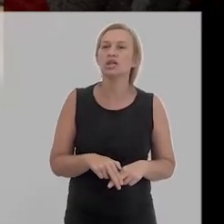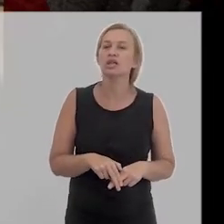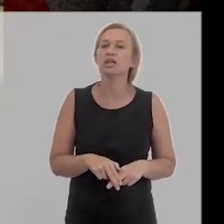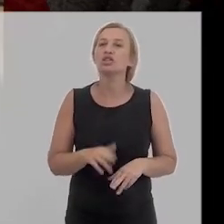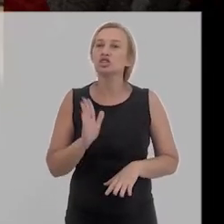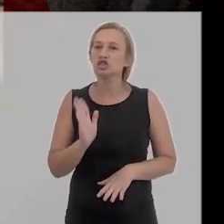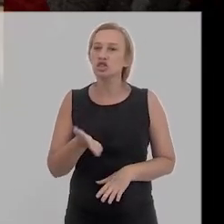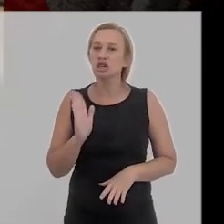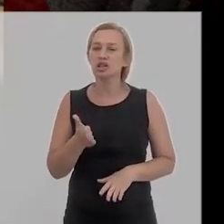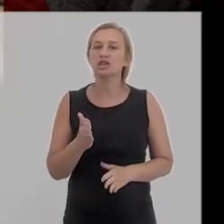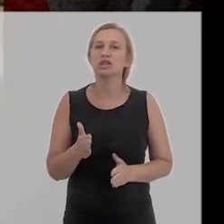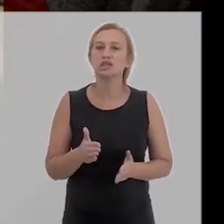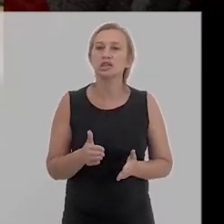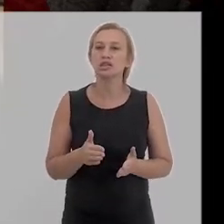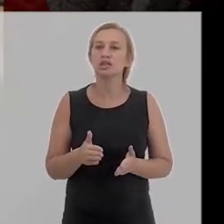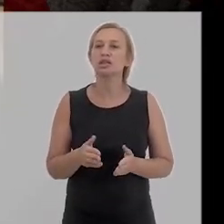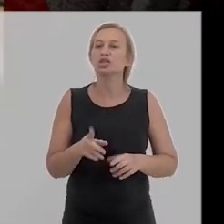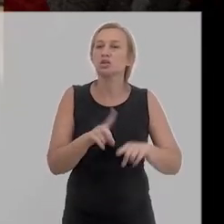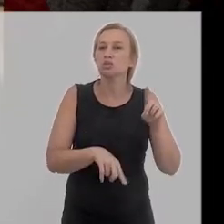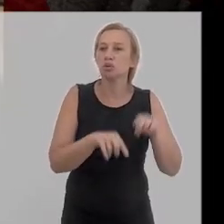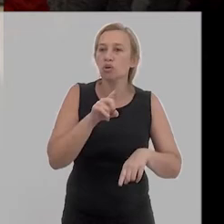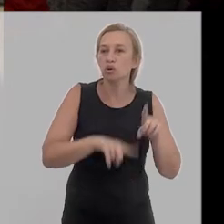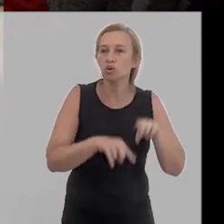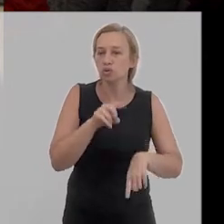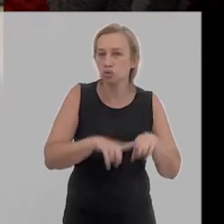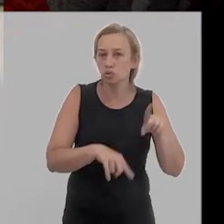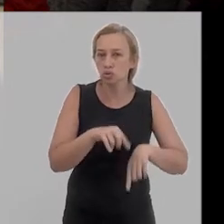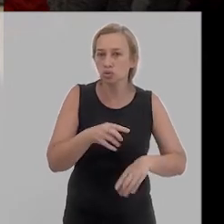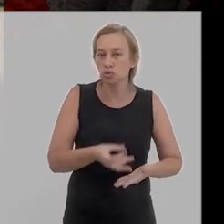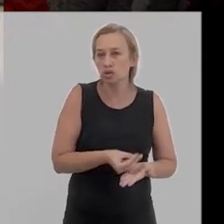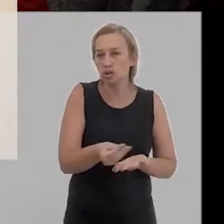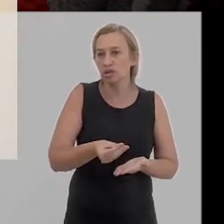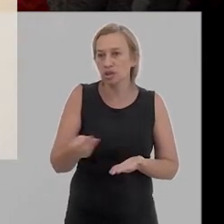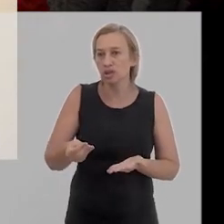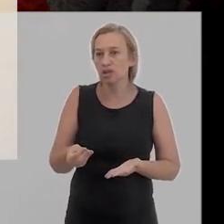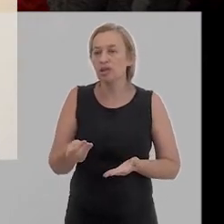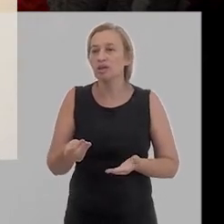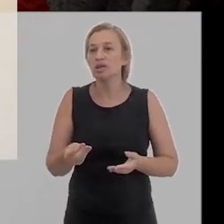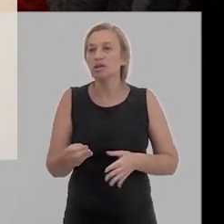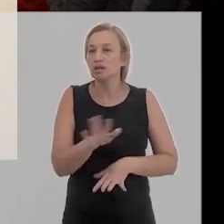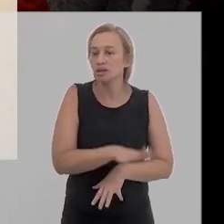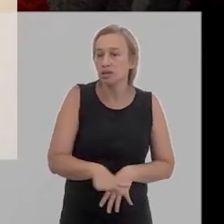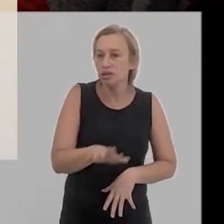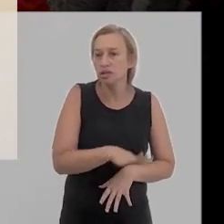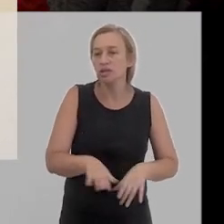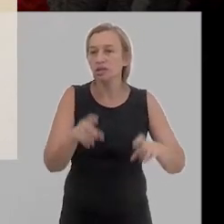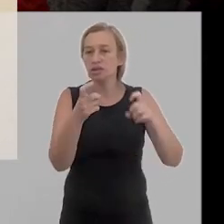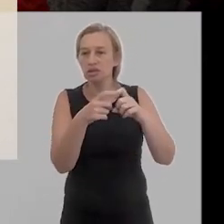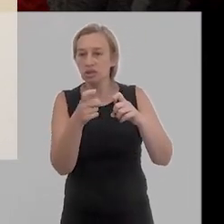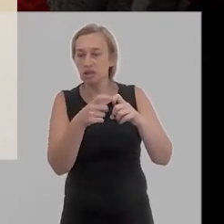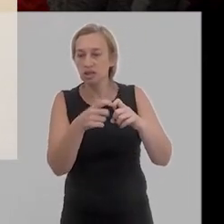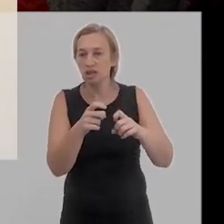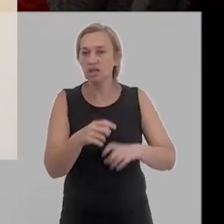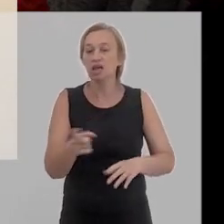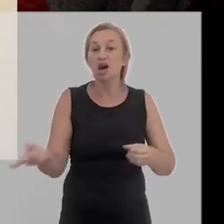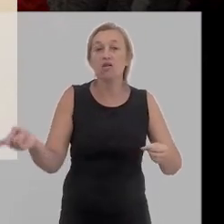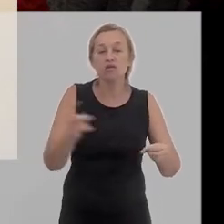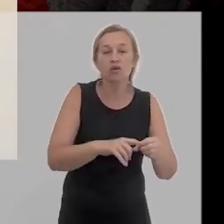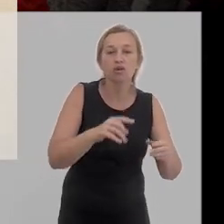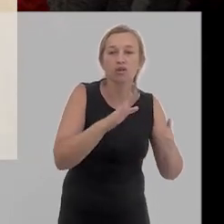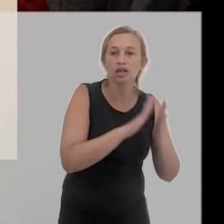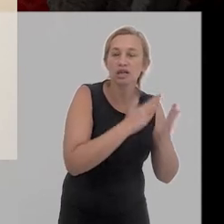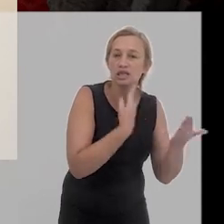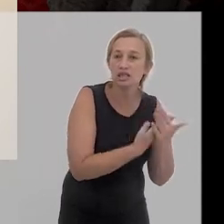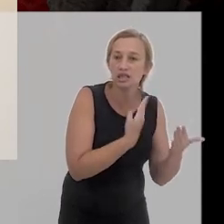disso, até está sendo lançado um material pela Sociedade de Pediatria do Estado do Rio de Janeiro, exatamente sobre essa volta